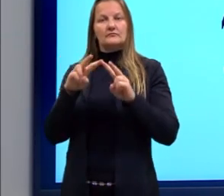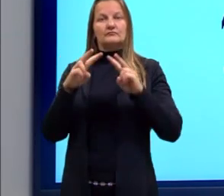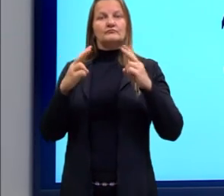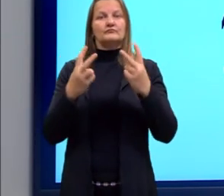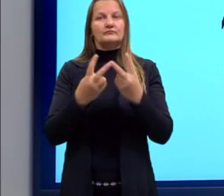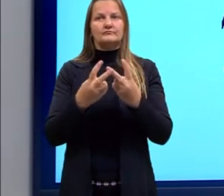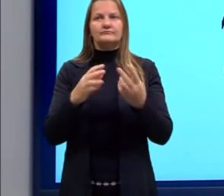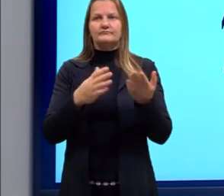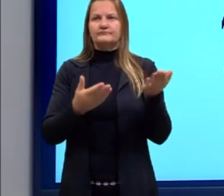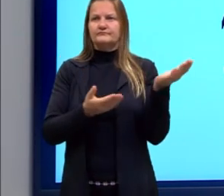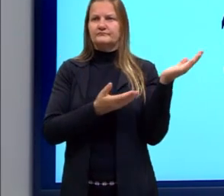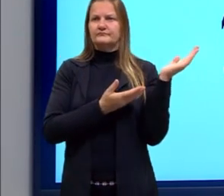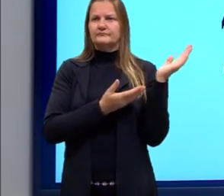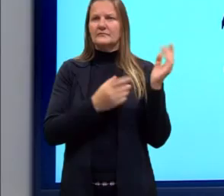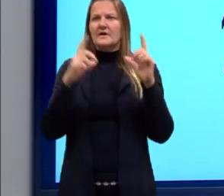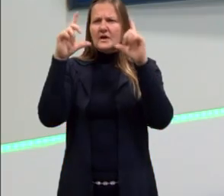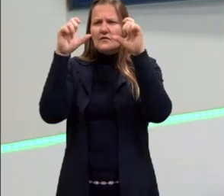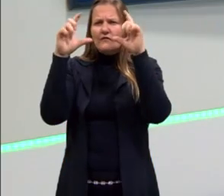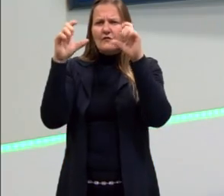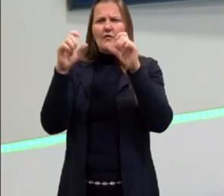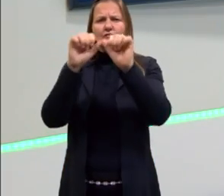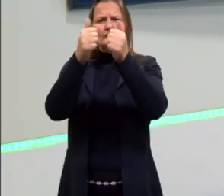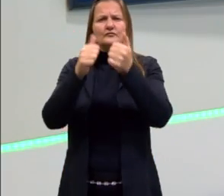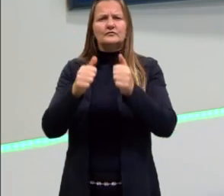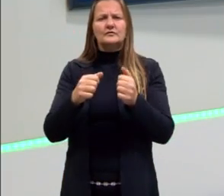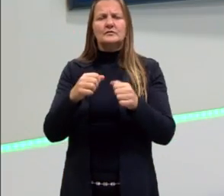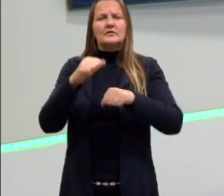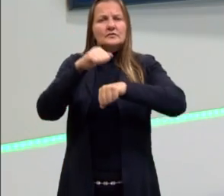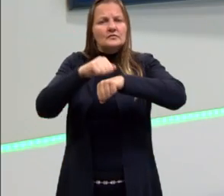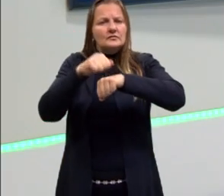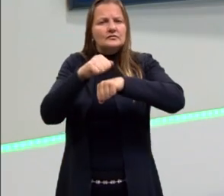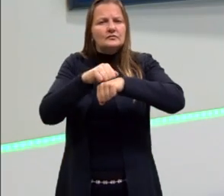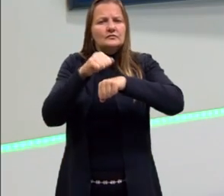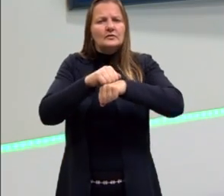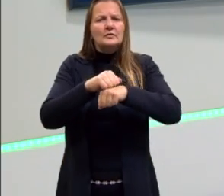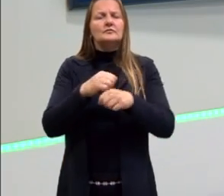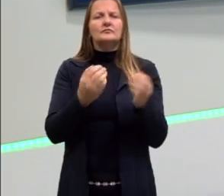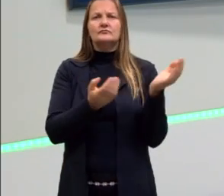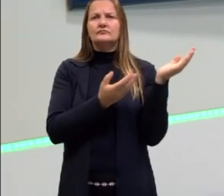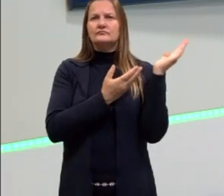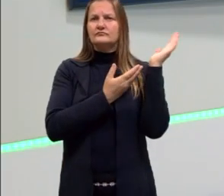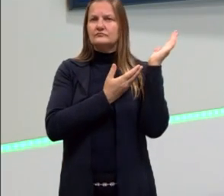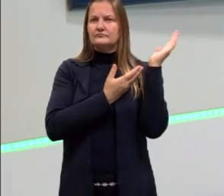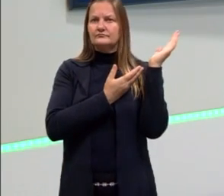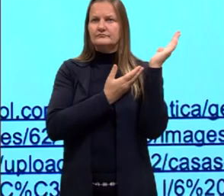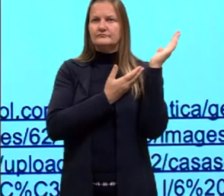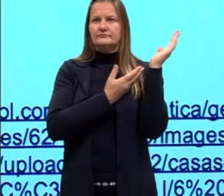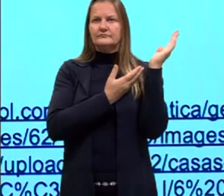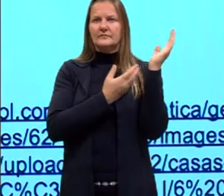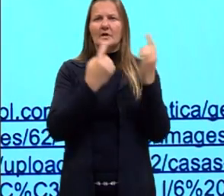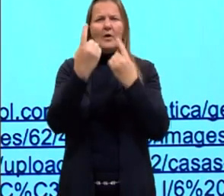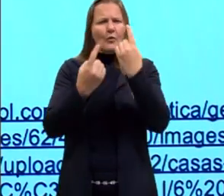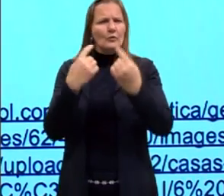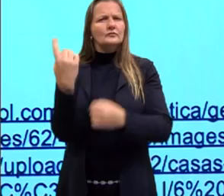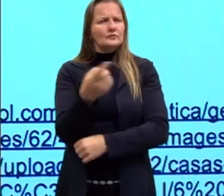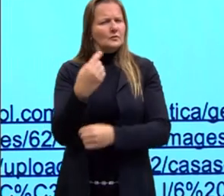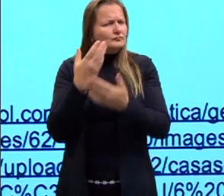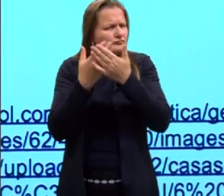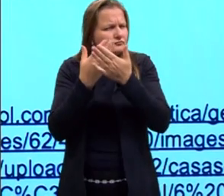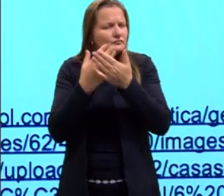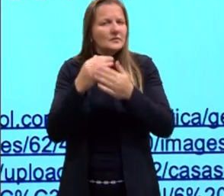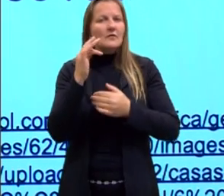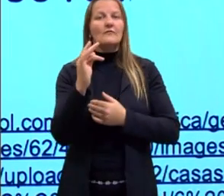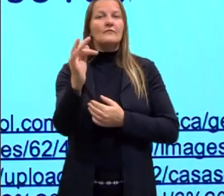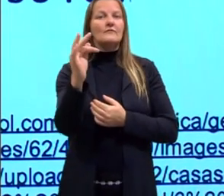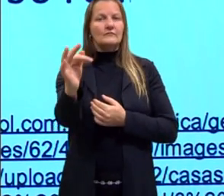a que eu trouxe alguns exemplos dos sólidos de revolução alguns deles então nós vamos estudar mais